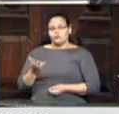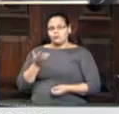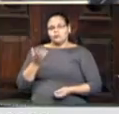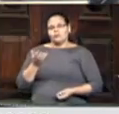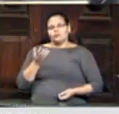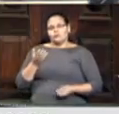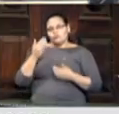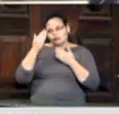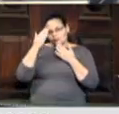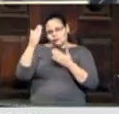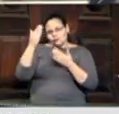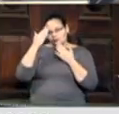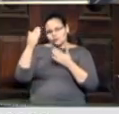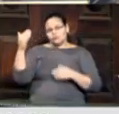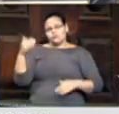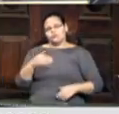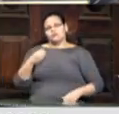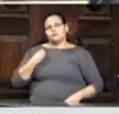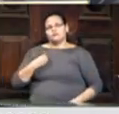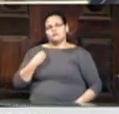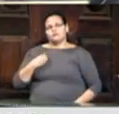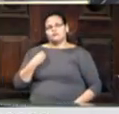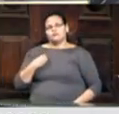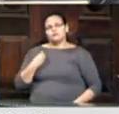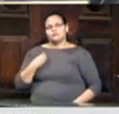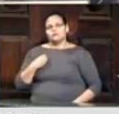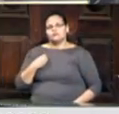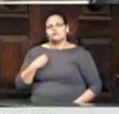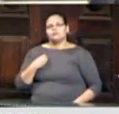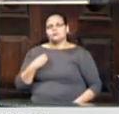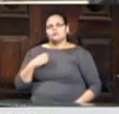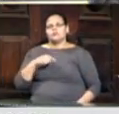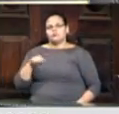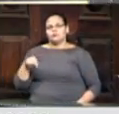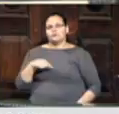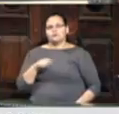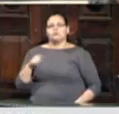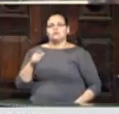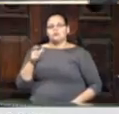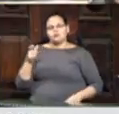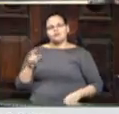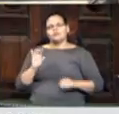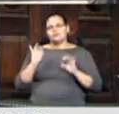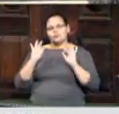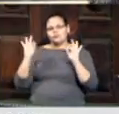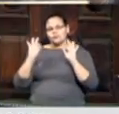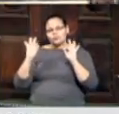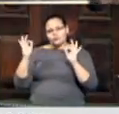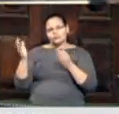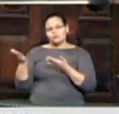Quero agradecer a presença dos nossos ilustres convidados,